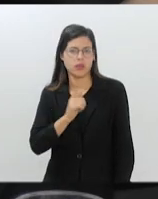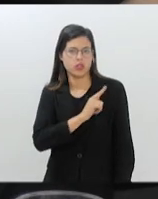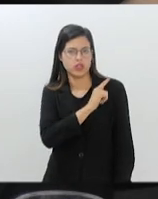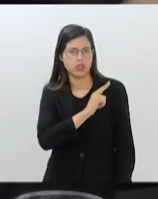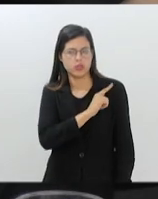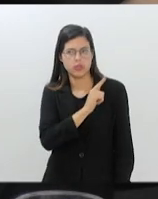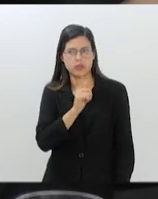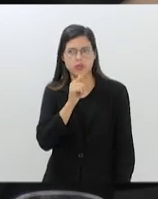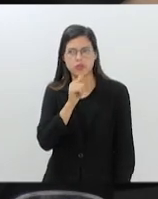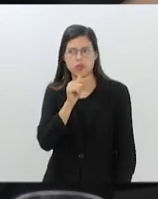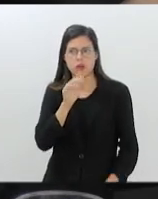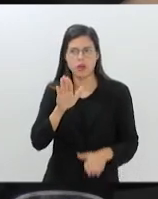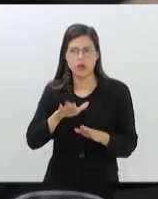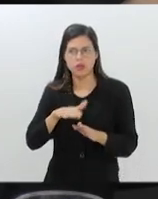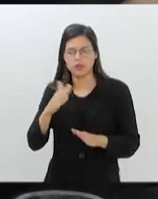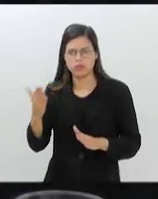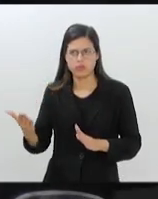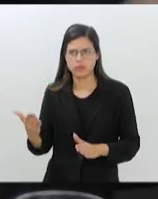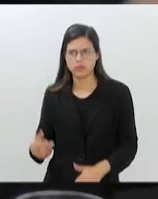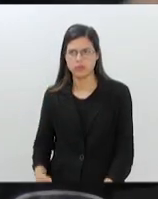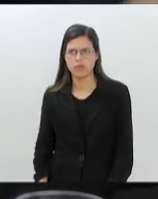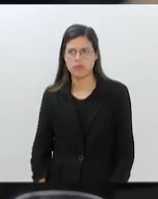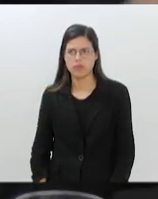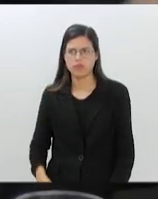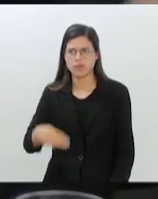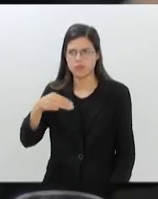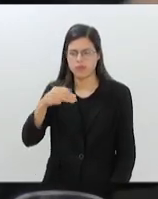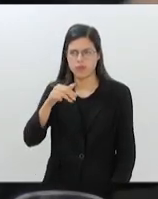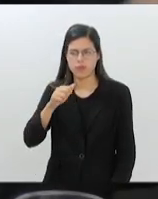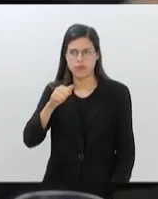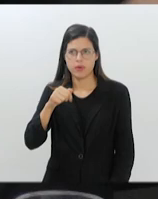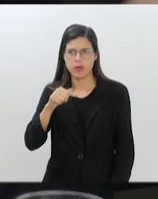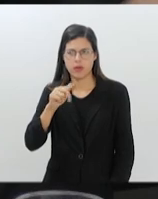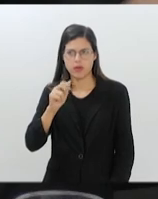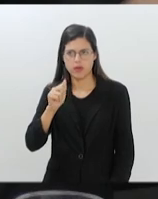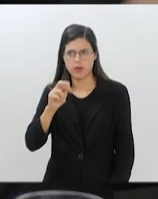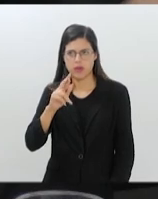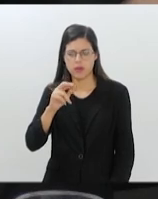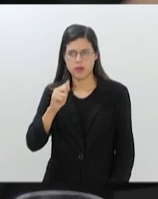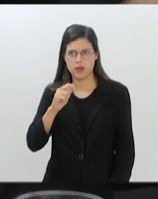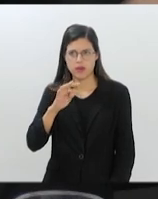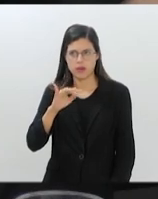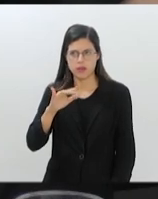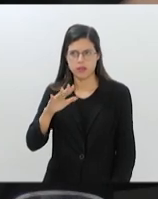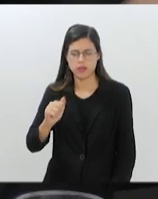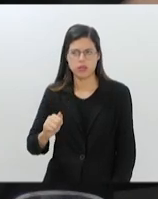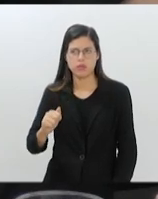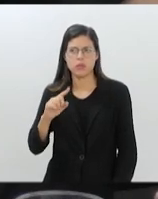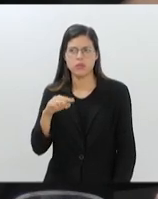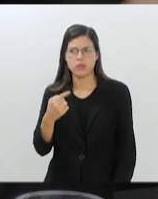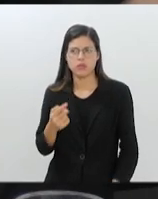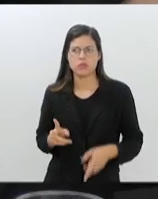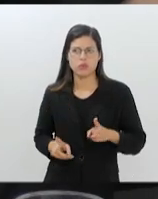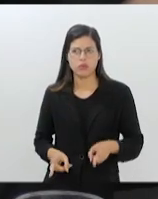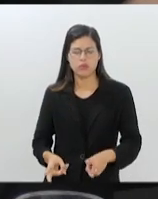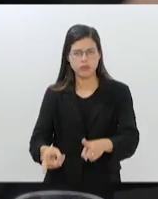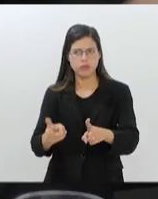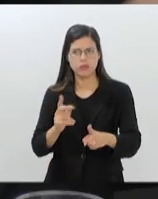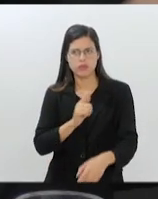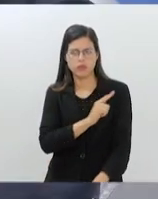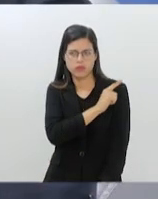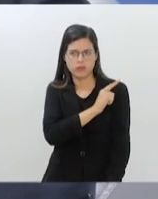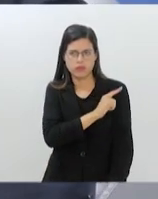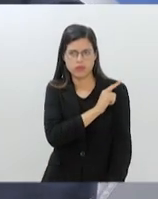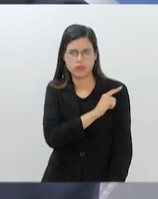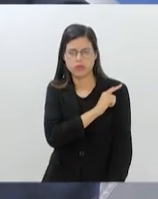gente tava do lado que que é do lado é em Mangaratiba a gente tem uma a gente continua na na gestão da a